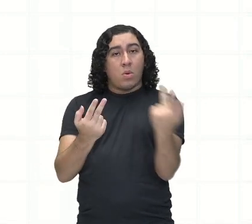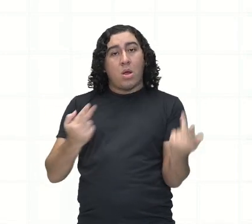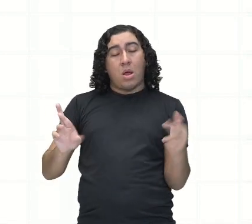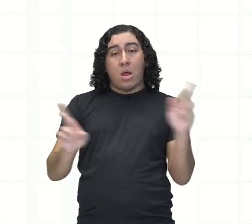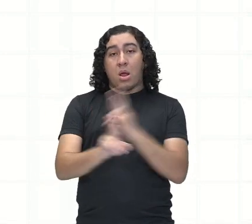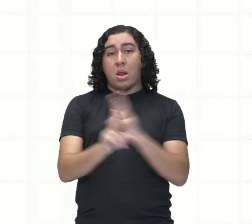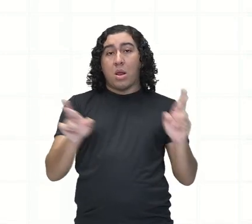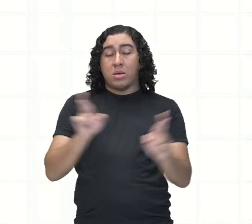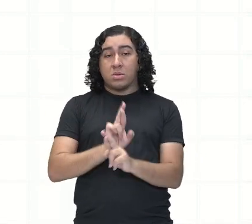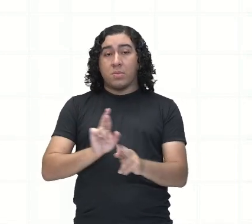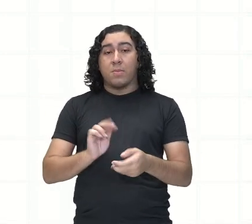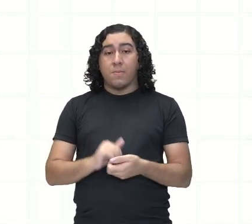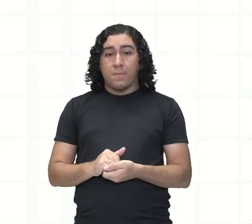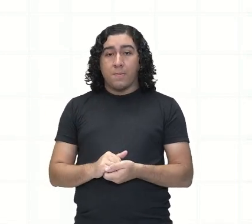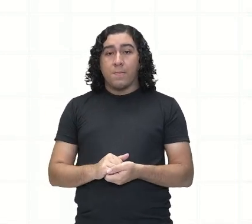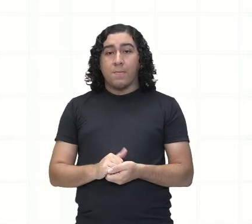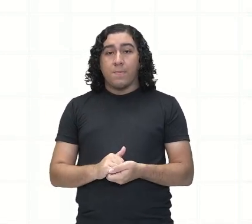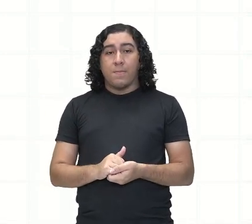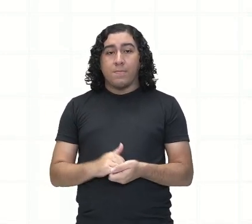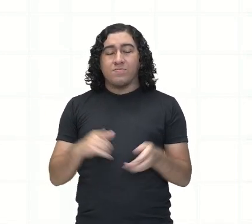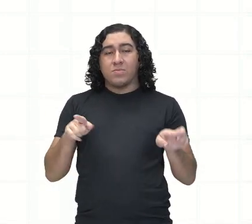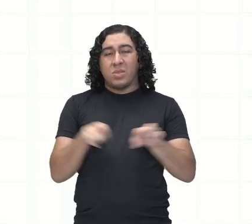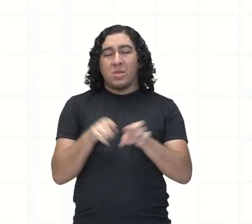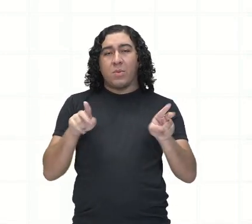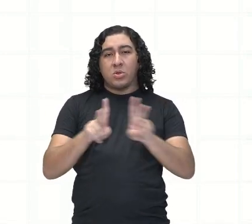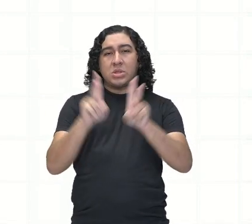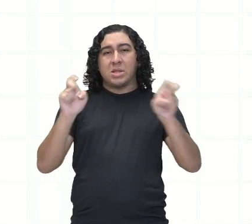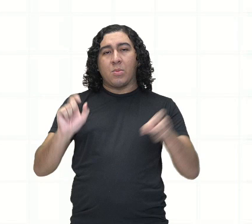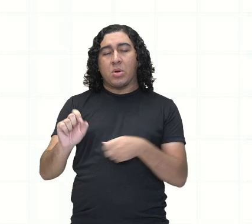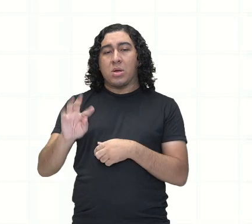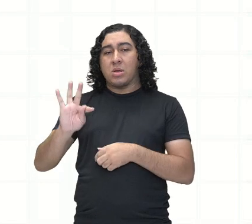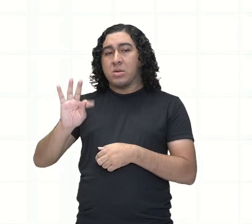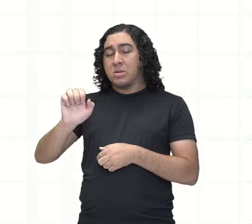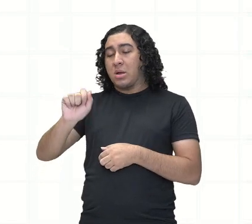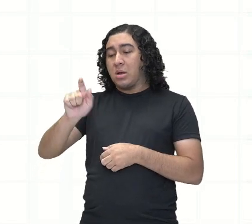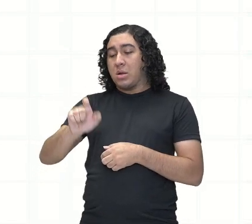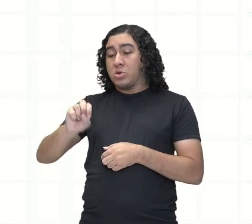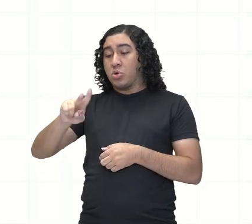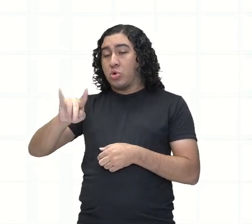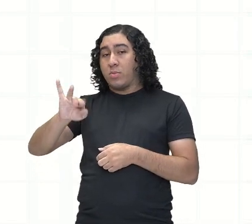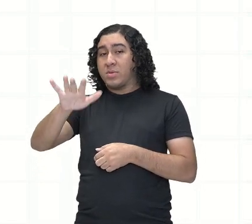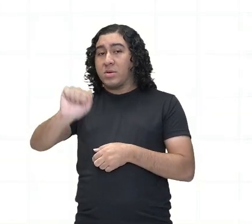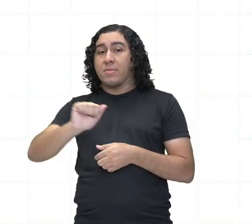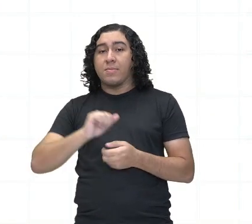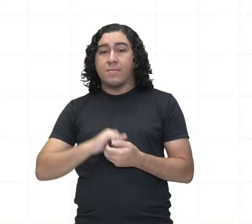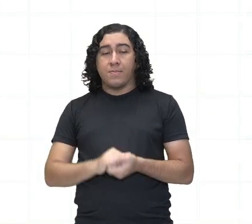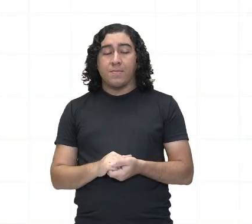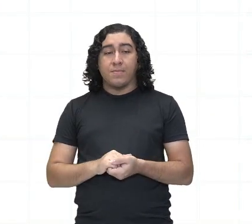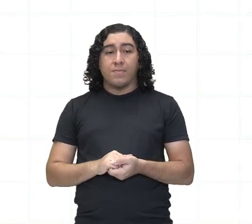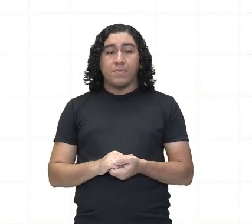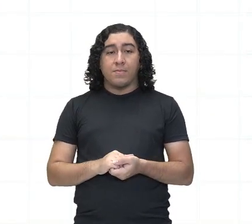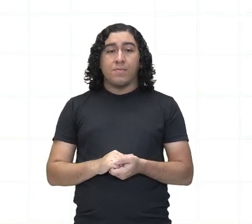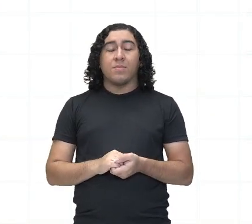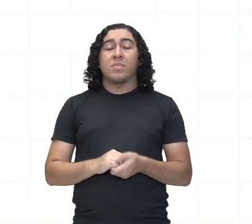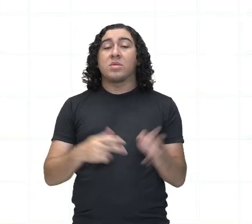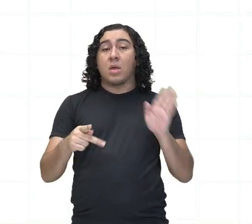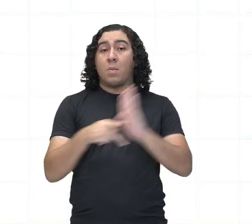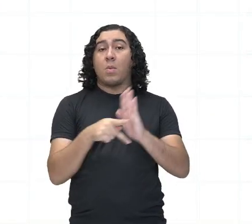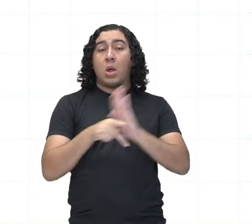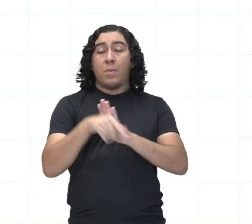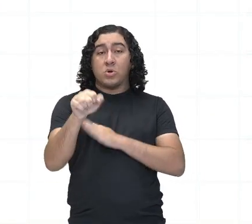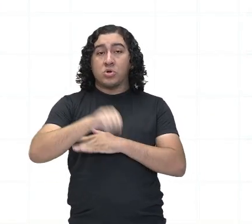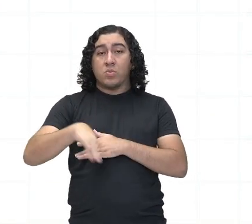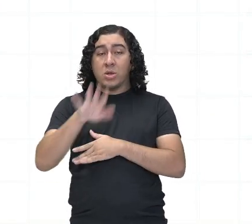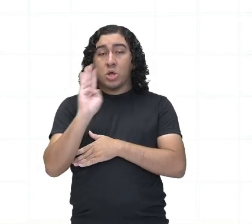relações de parentesco. E aí isso é chamado de taxonomia. Essa taxonomia, ele é um ramo da biologia